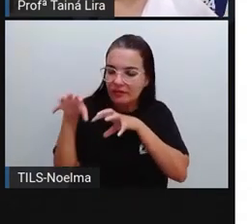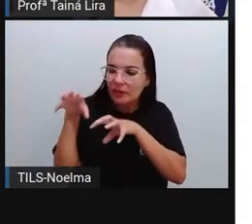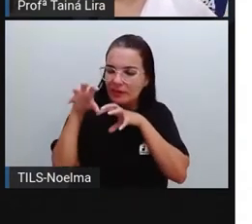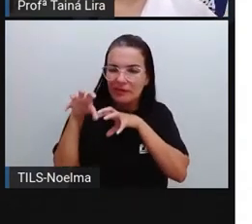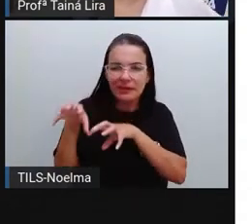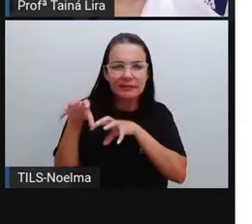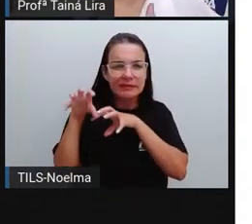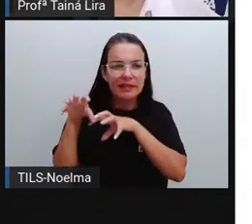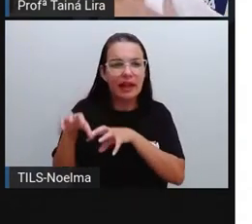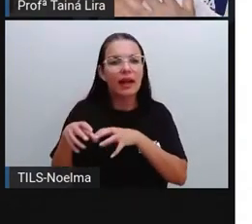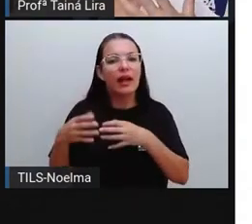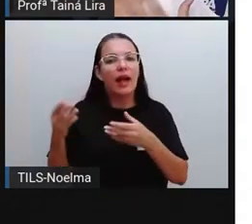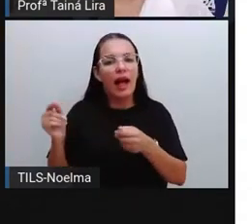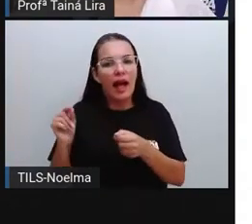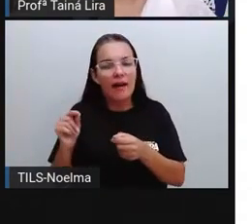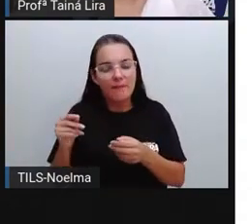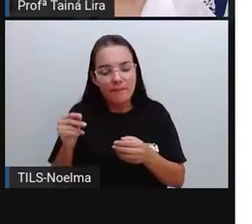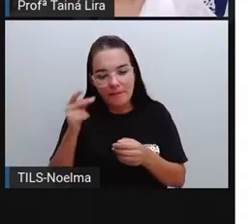a propaganda, ela